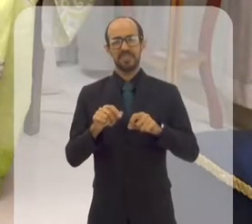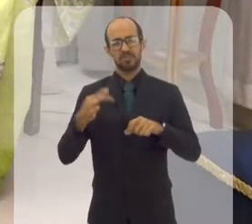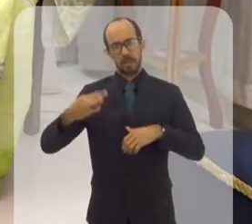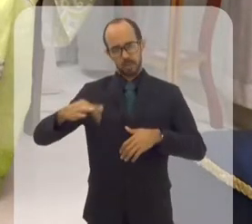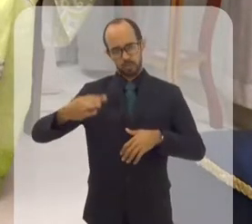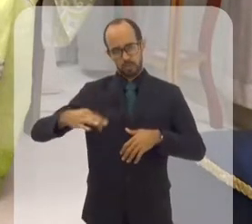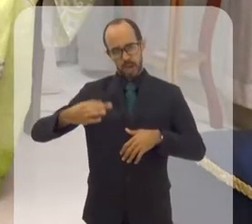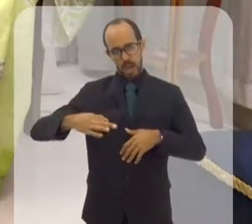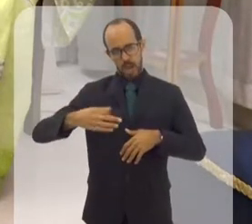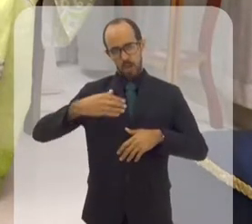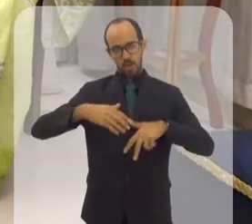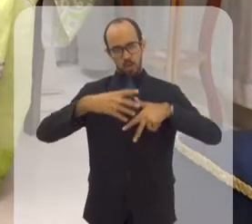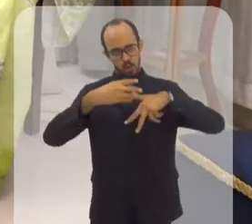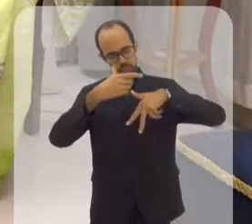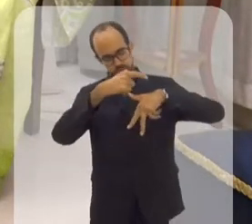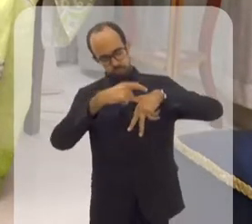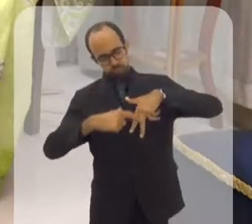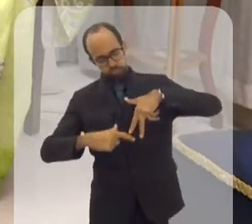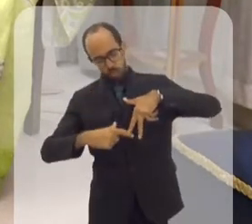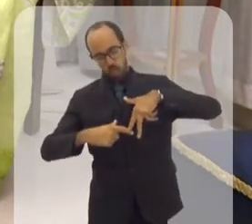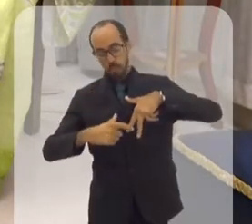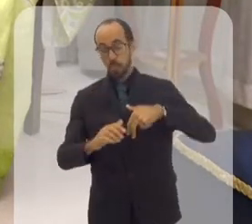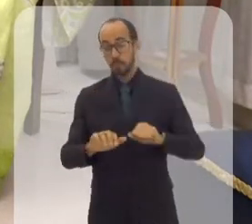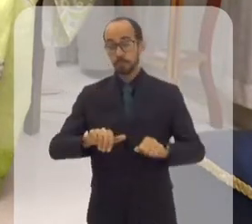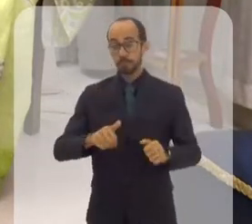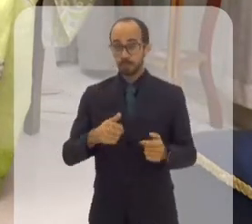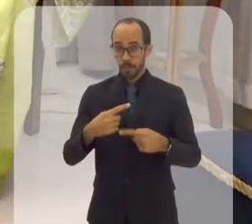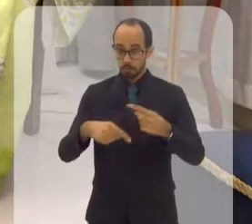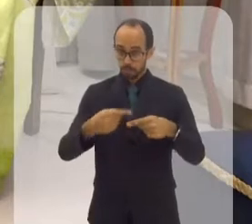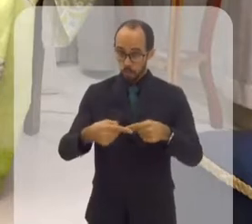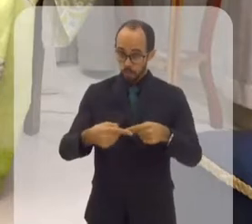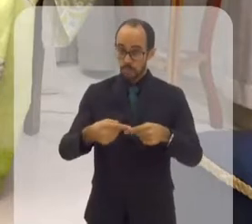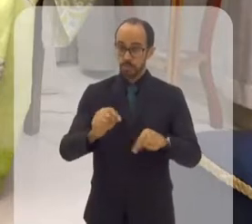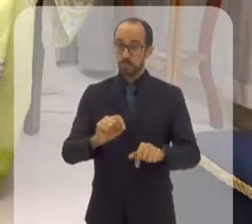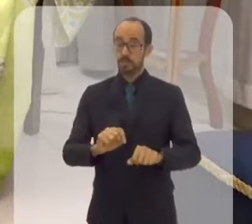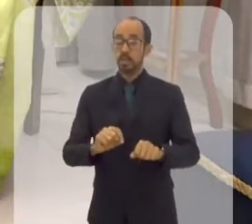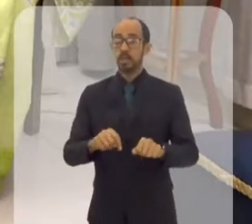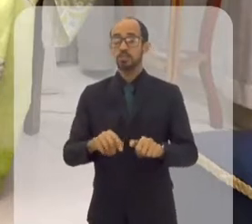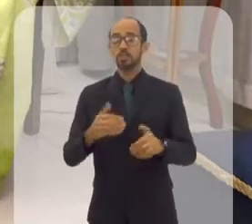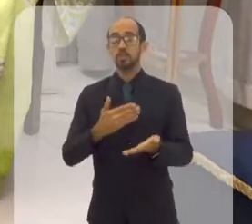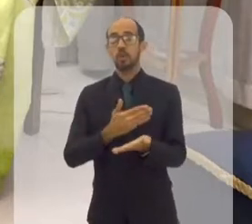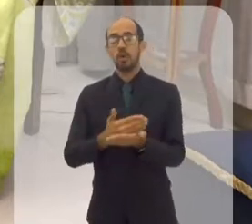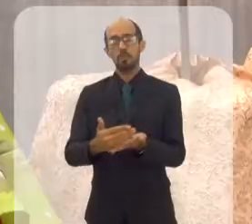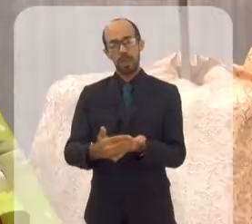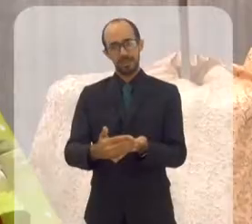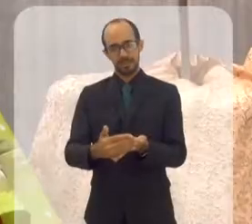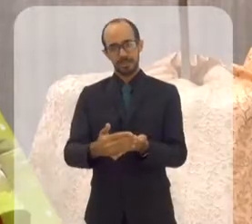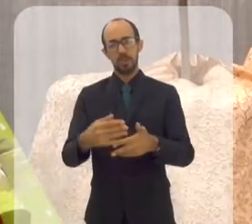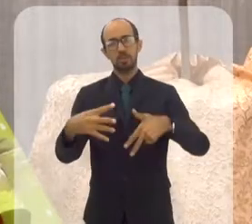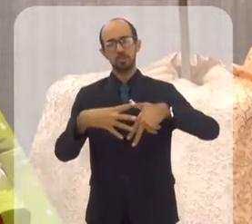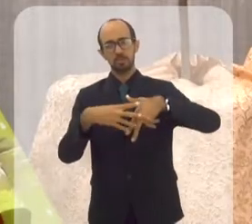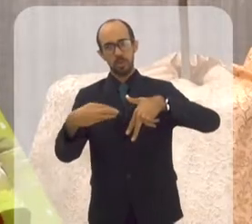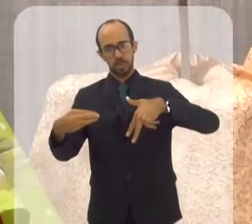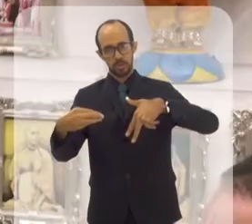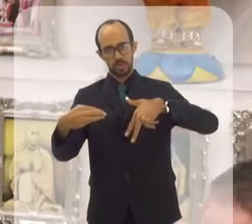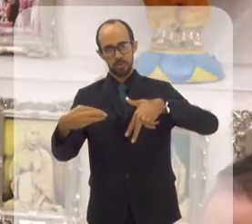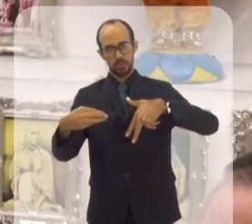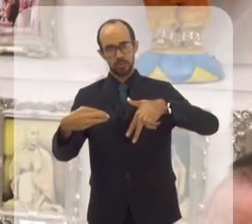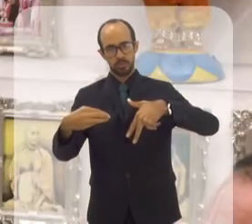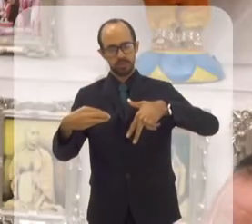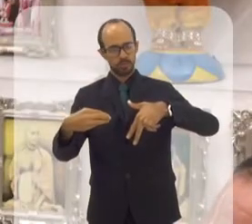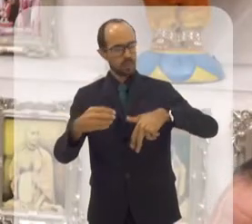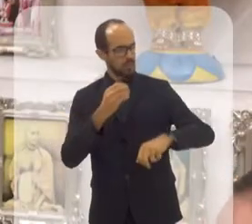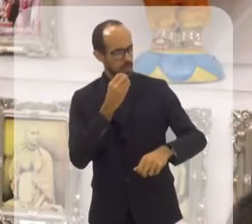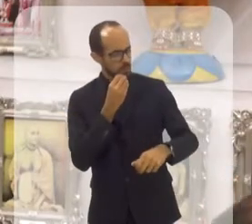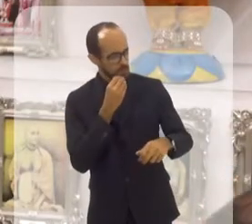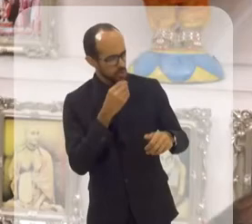evita as lesões, tá? Certo. Então, aí depois do aquecimento, a gente entra nas posturas Você de poderia